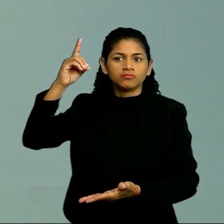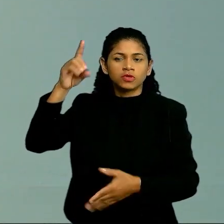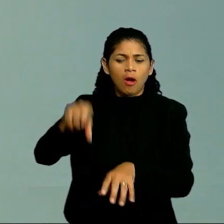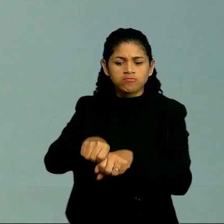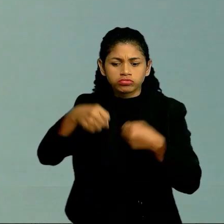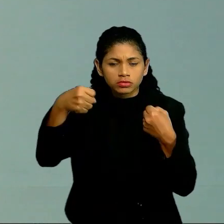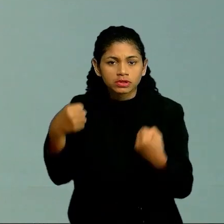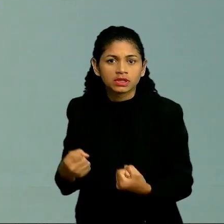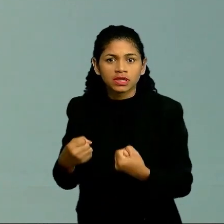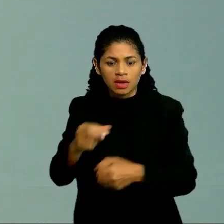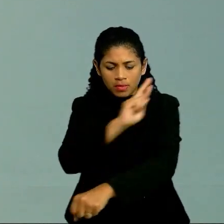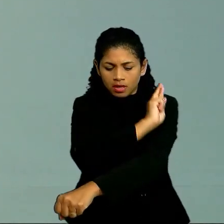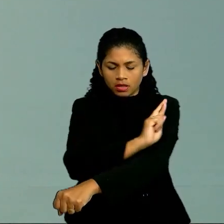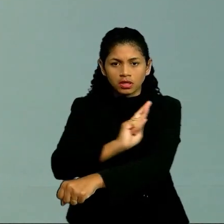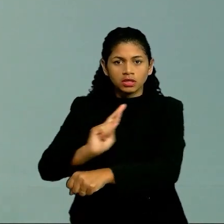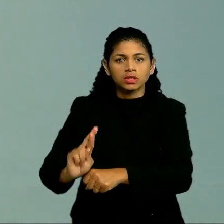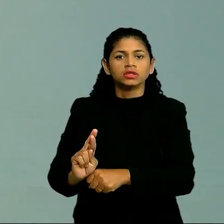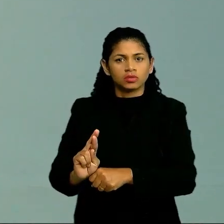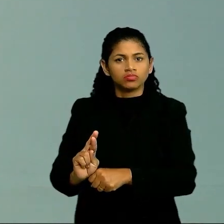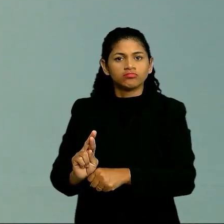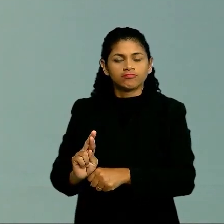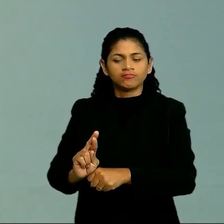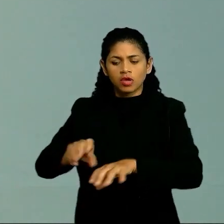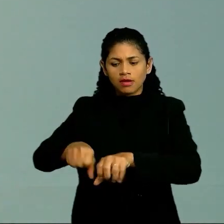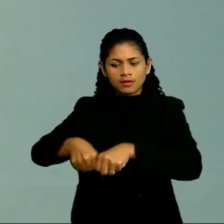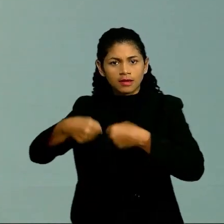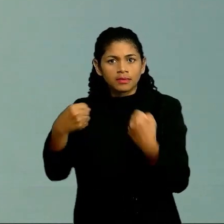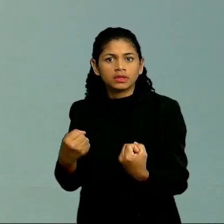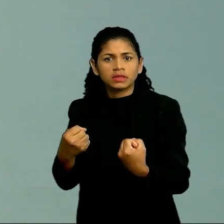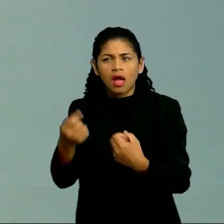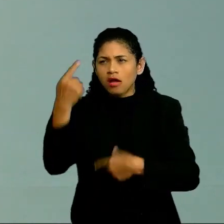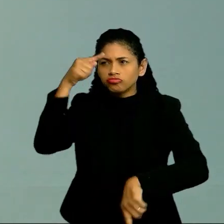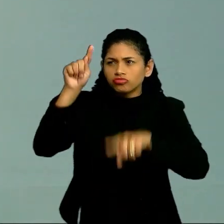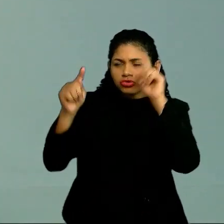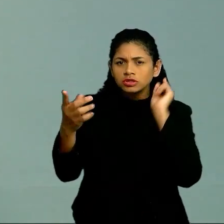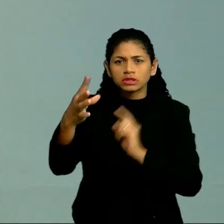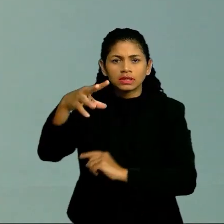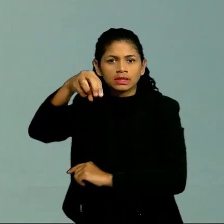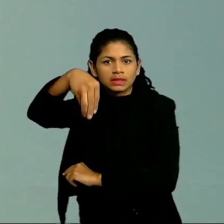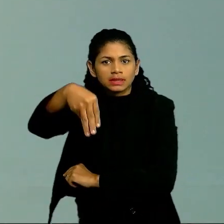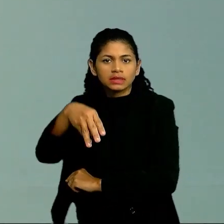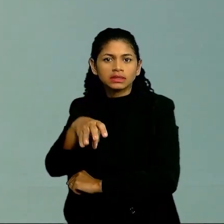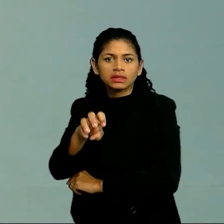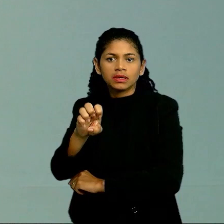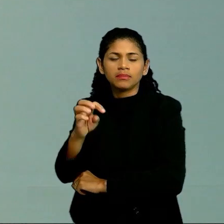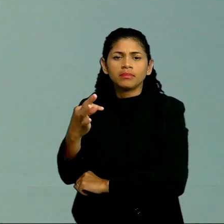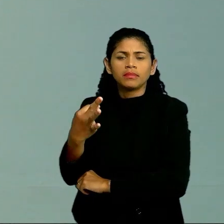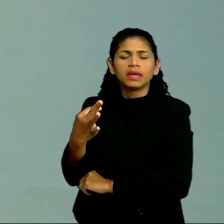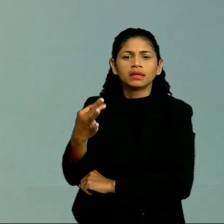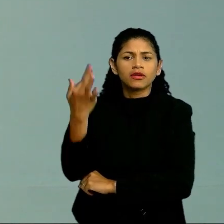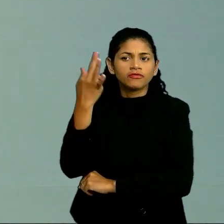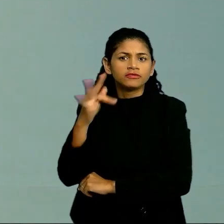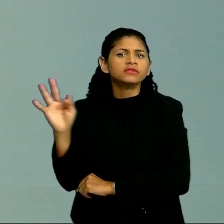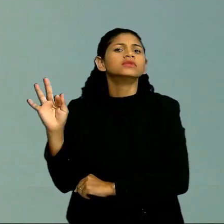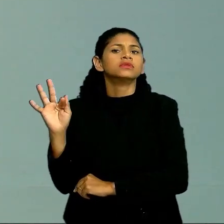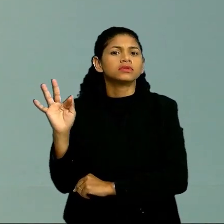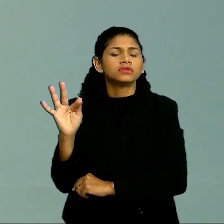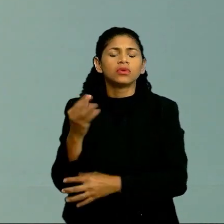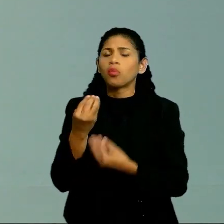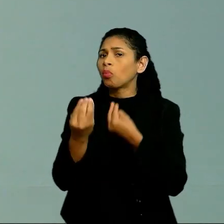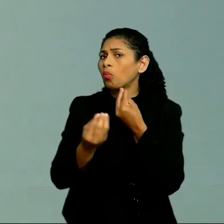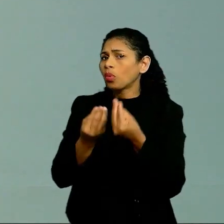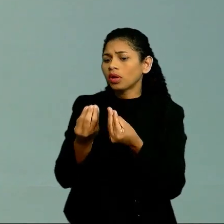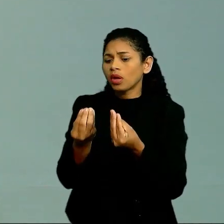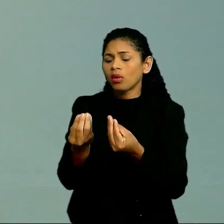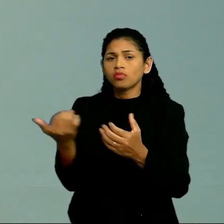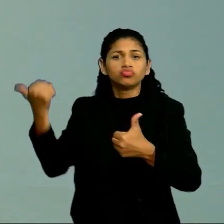a religião, ele quebra as ideias metafísicas. E aí você pergunta para ele, o que você vai colocar no lugar de tudo isso?